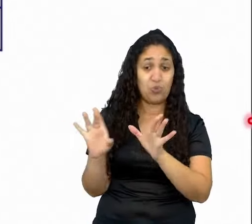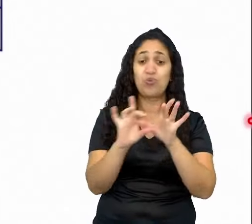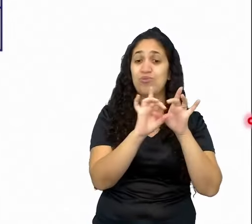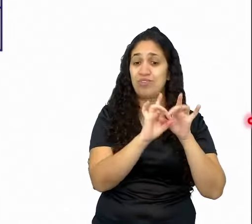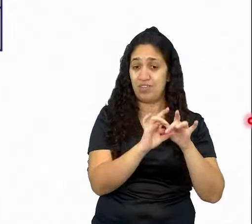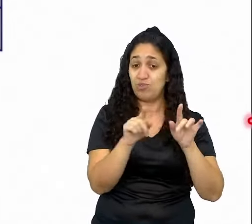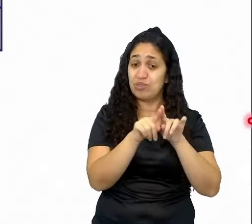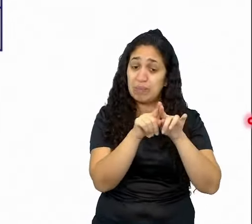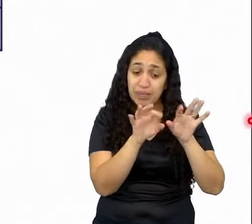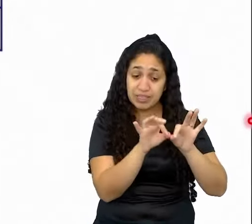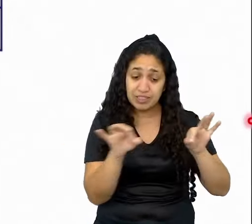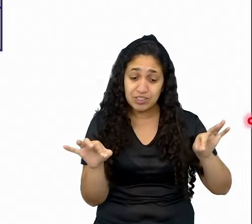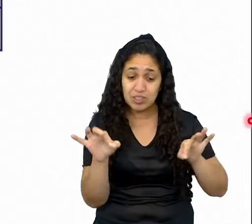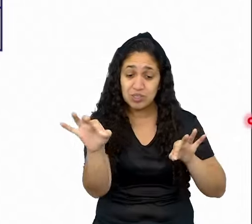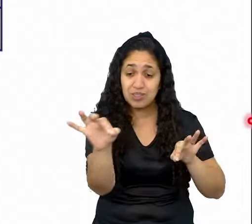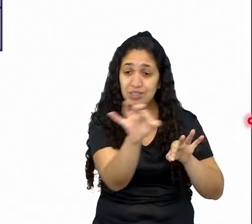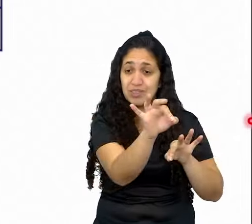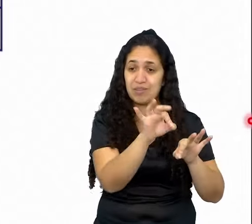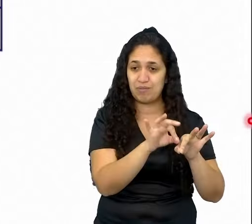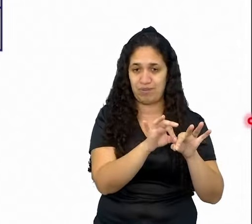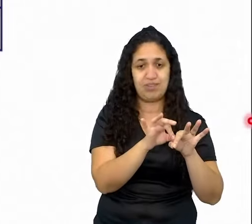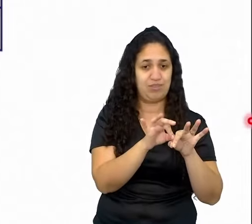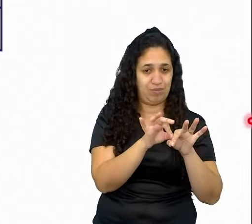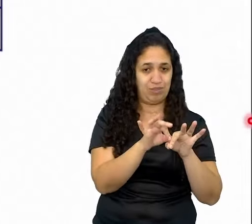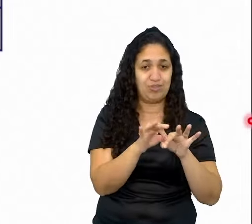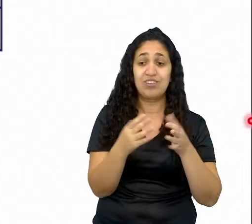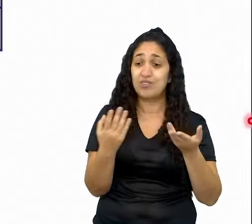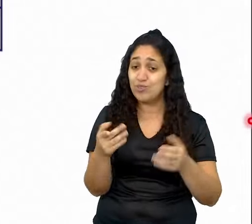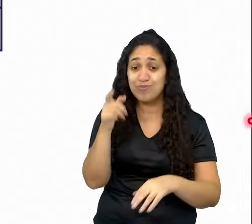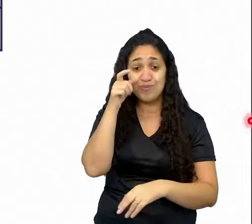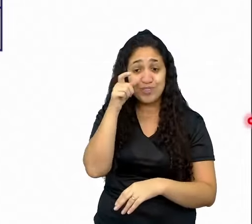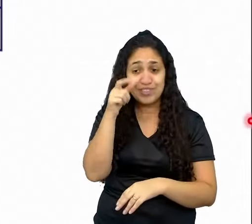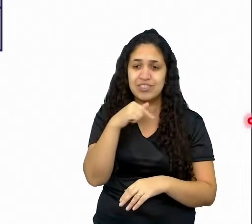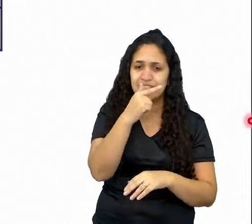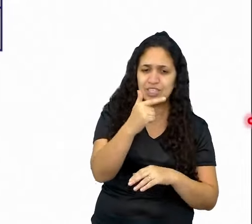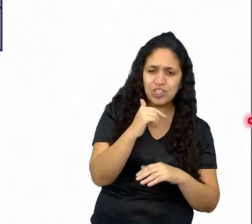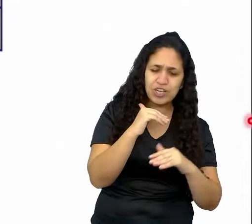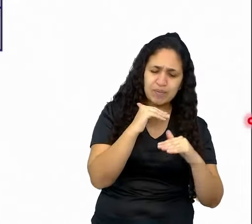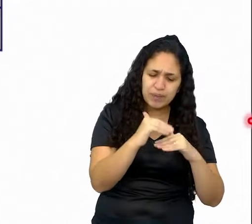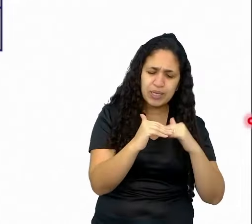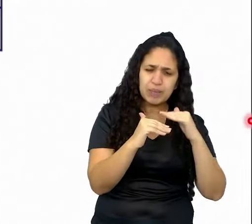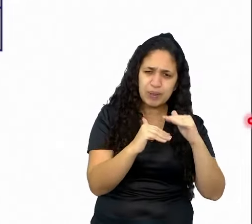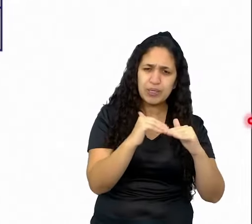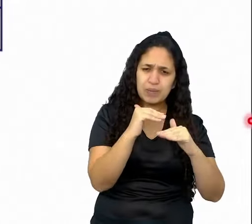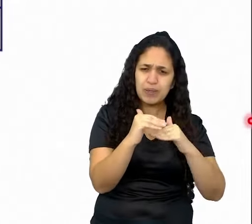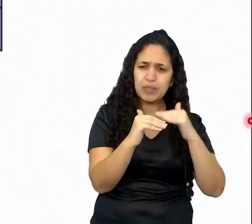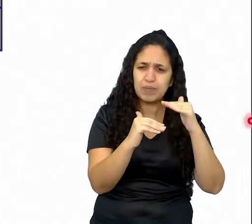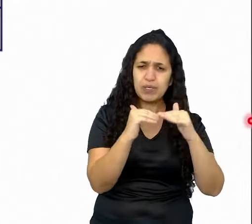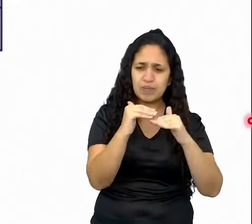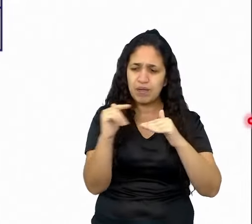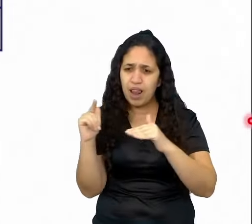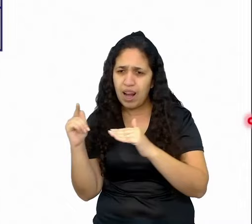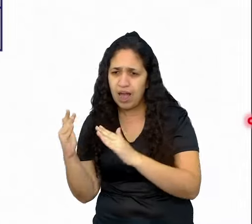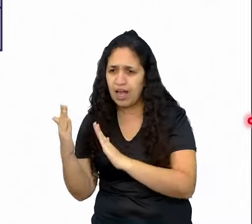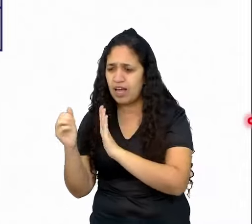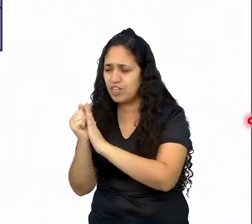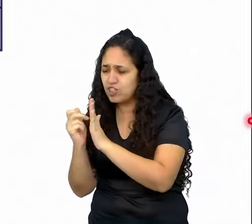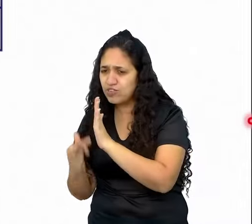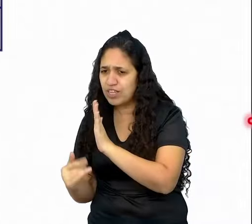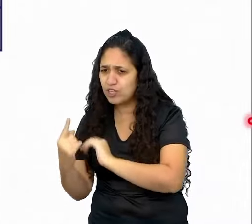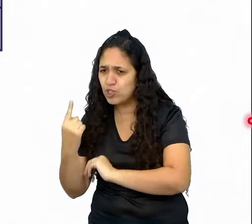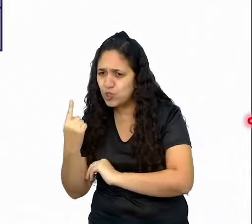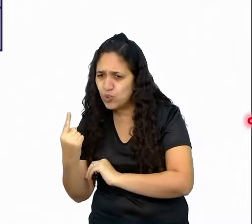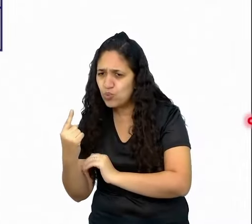de perímetro. E é bem bacana como ele começa um passo a passo, desde lá da atividade 1A,